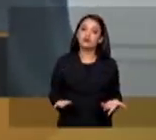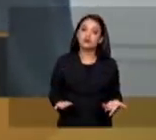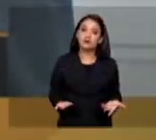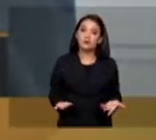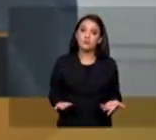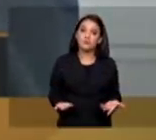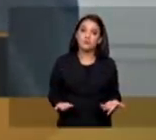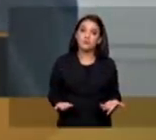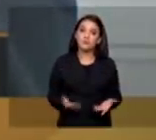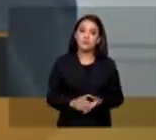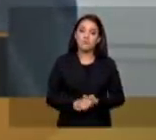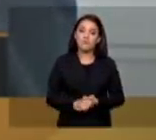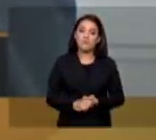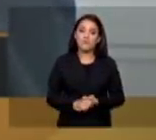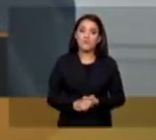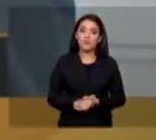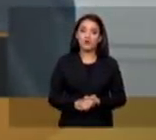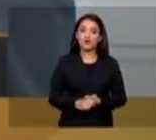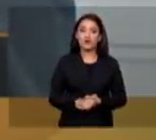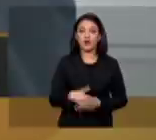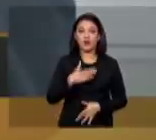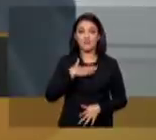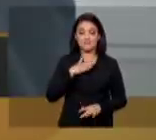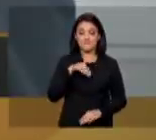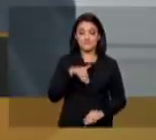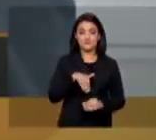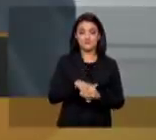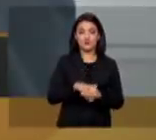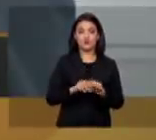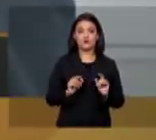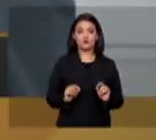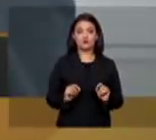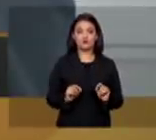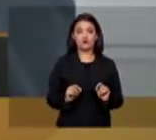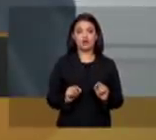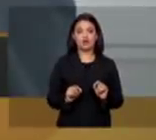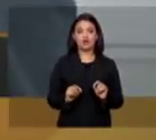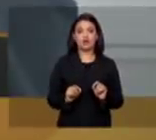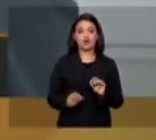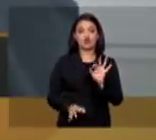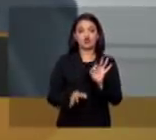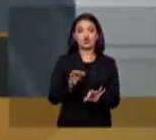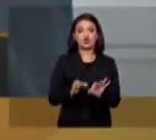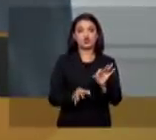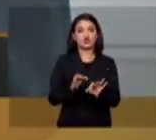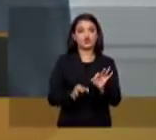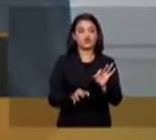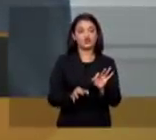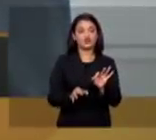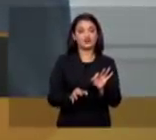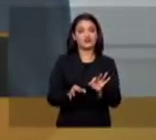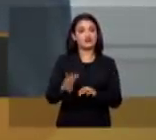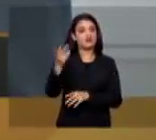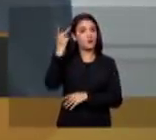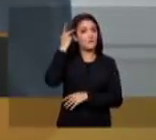falei e votei no sentido da Justiça Federal de São Paulo?